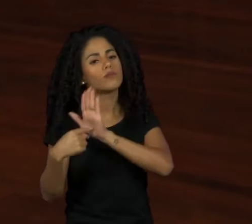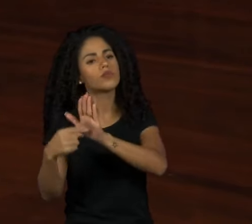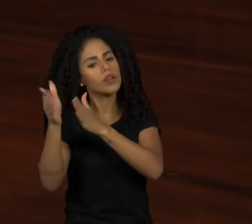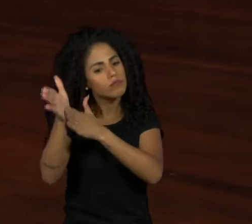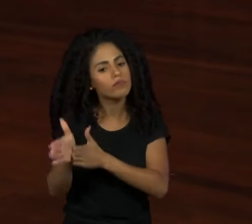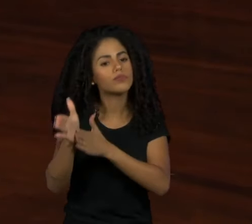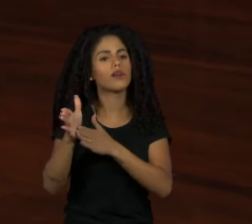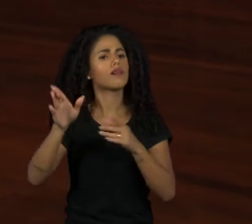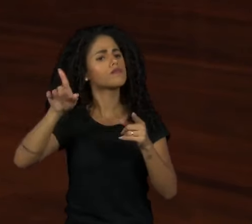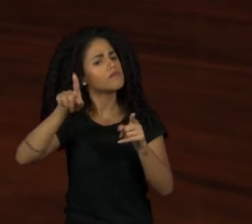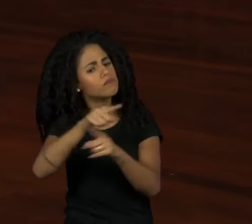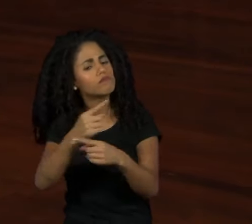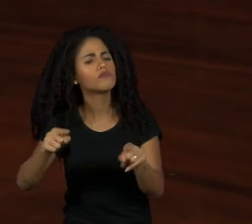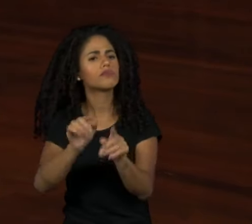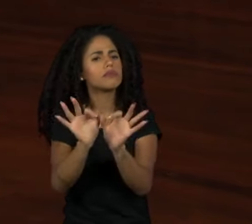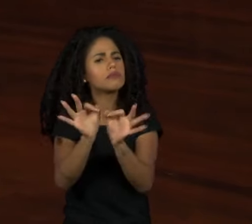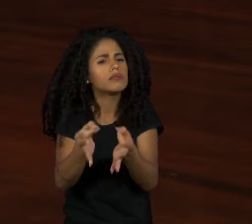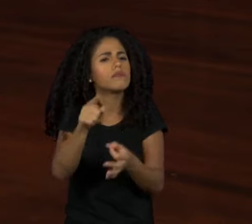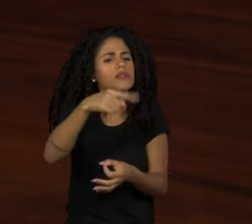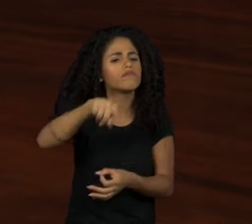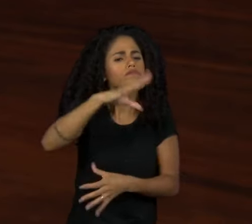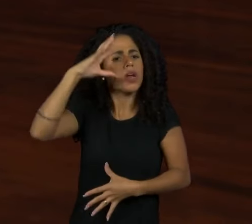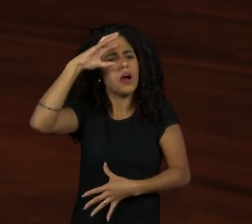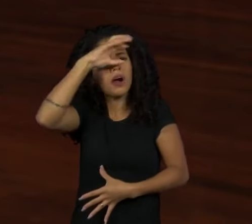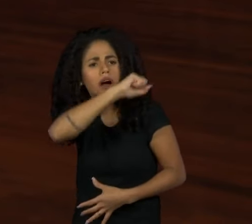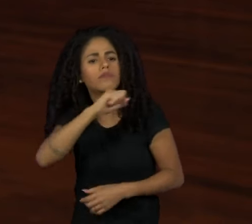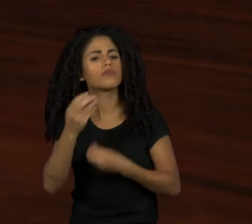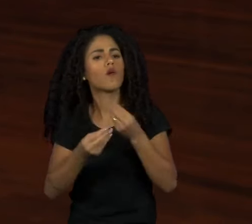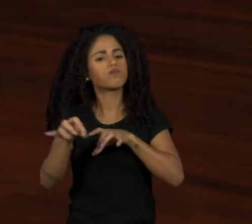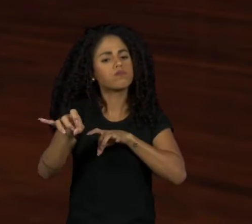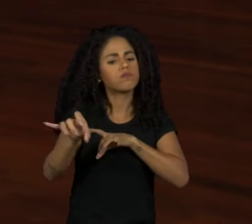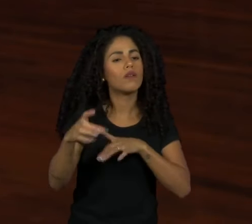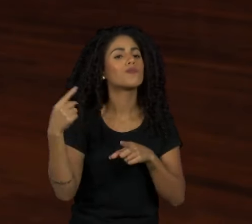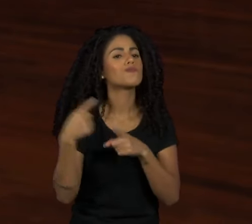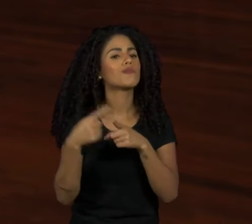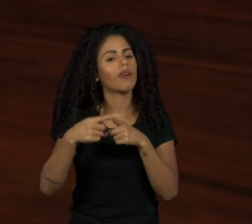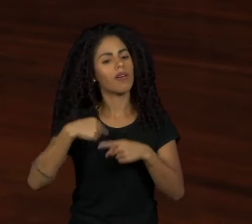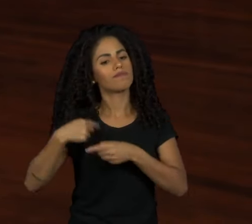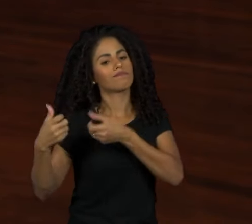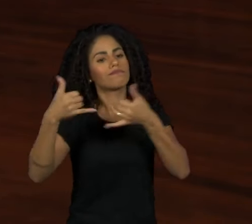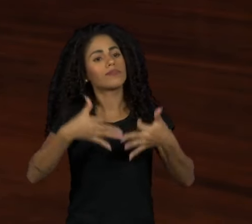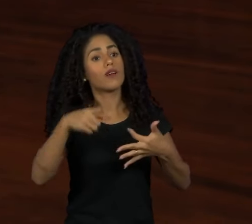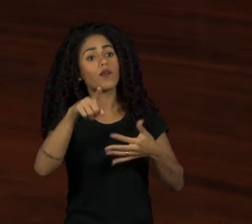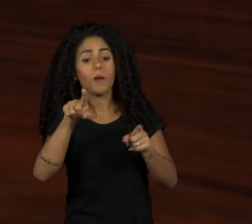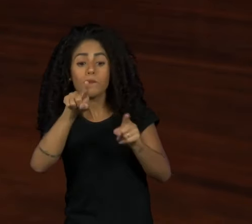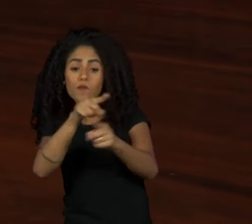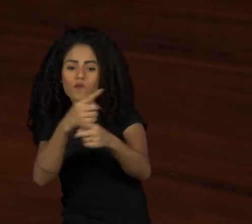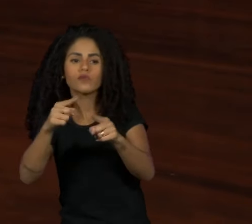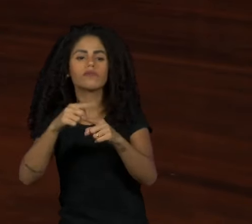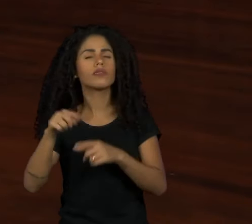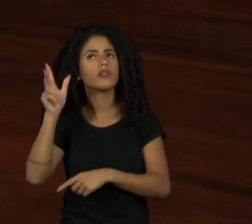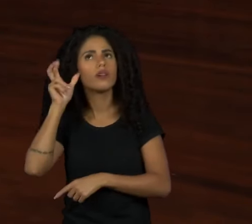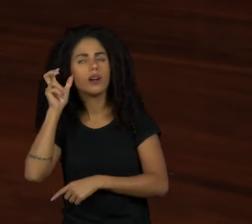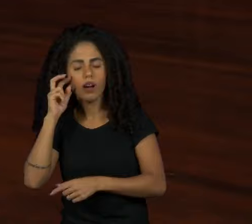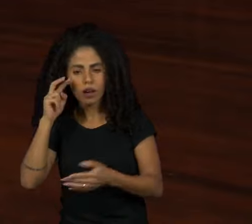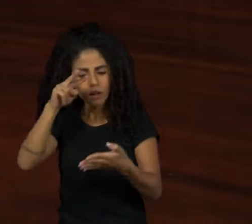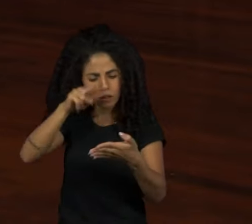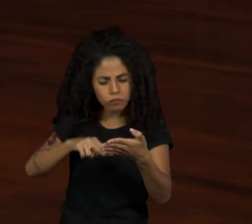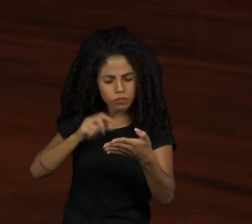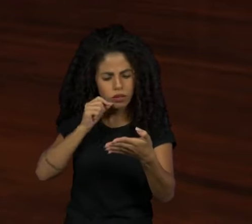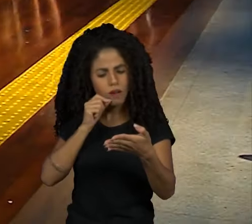de música, uma musicalidade, né? Porque eu falo para eles, olha, música é ouvir, voz